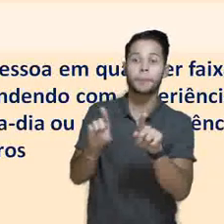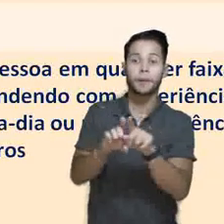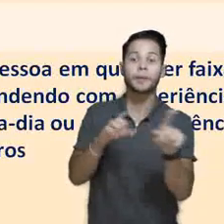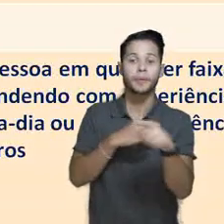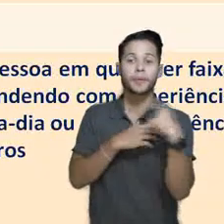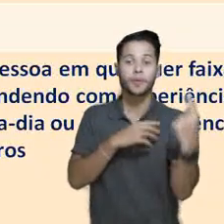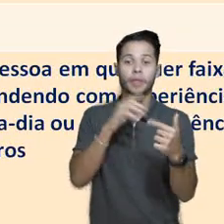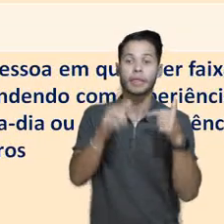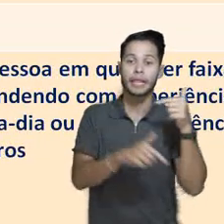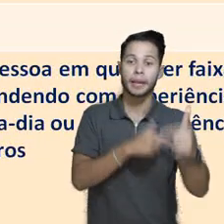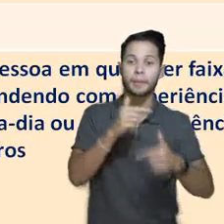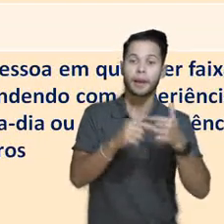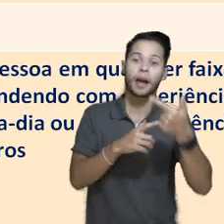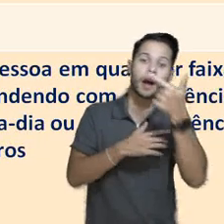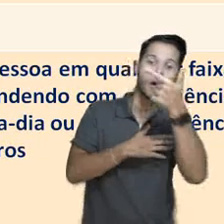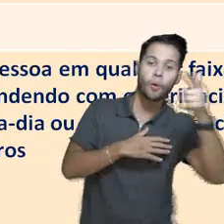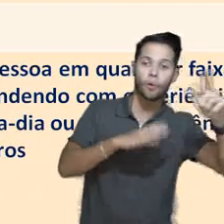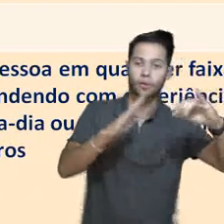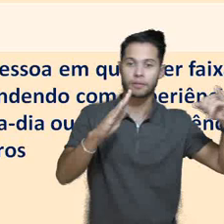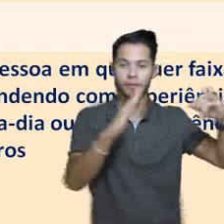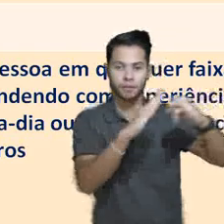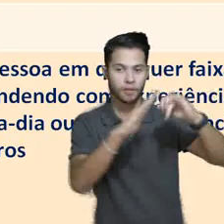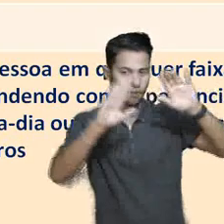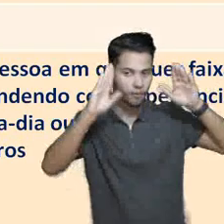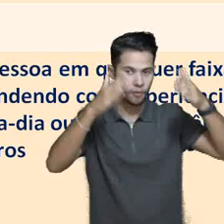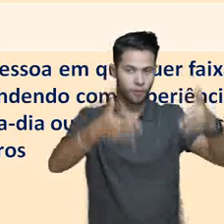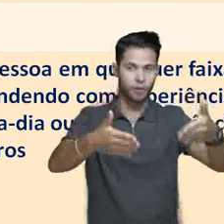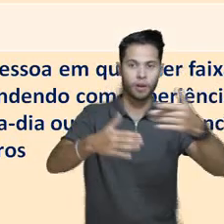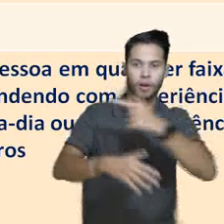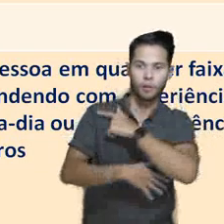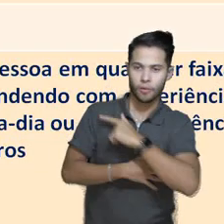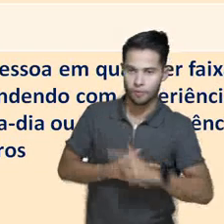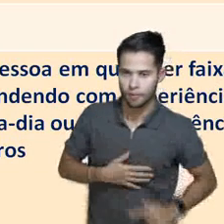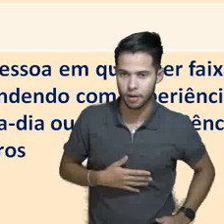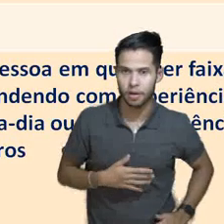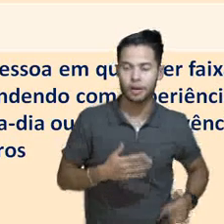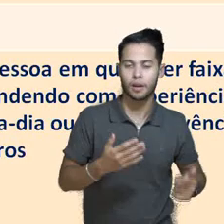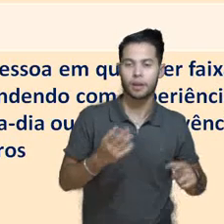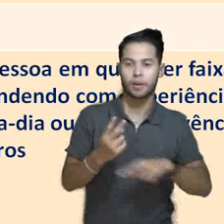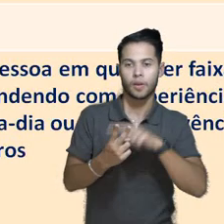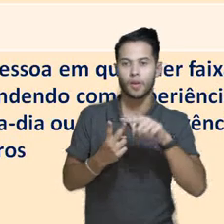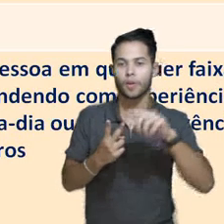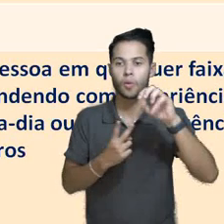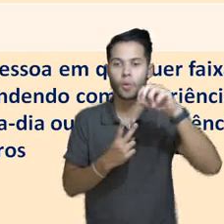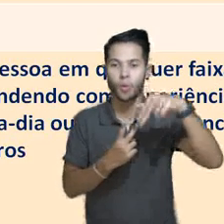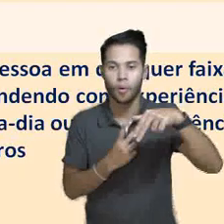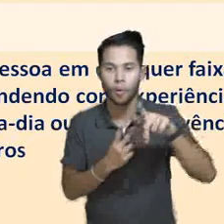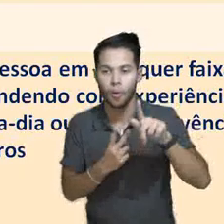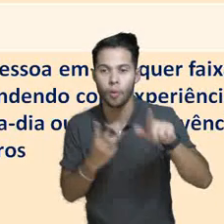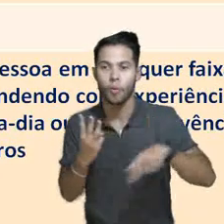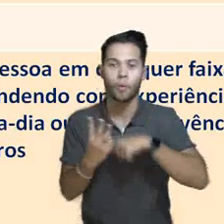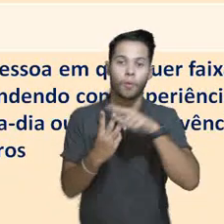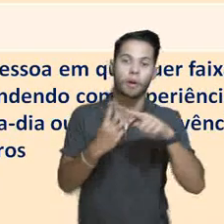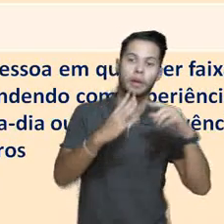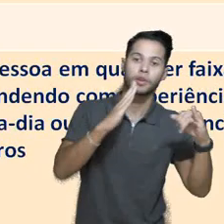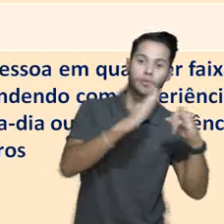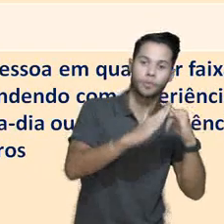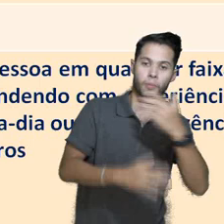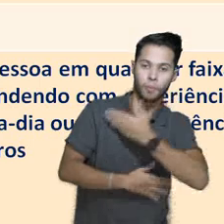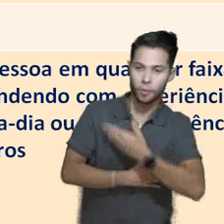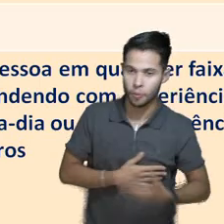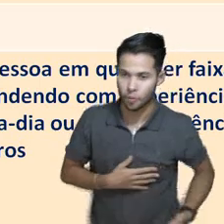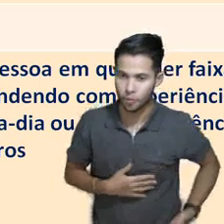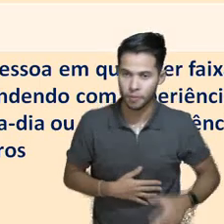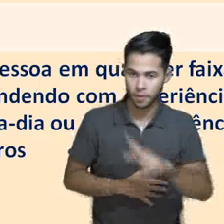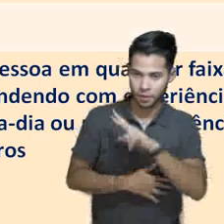instituições que envolve a questão de governo de de ones enfim instituições públicas e privadas e